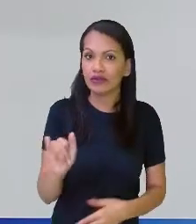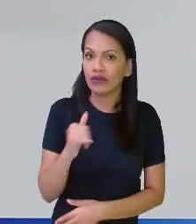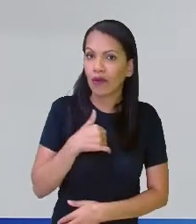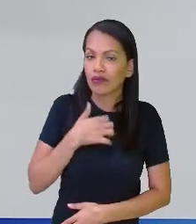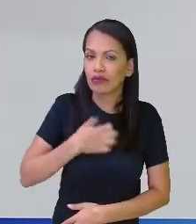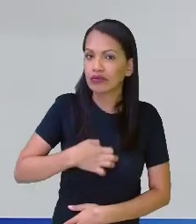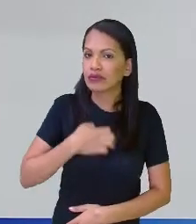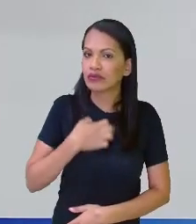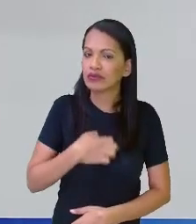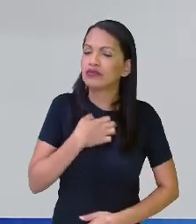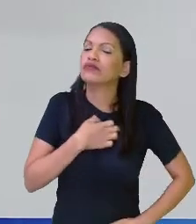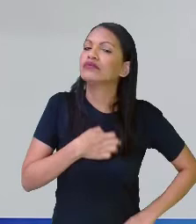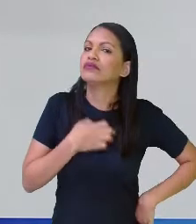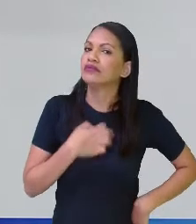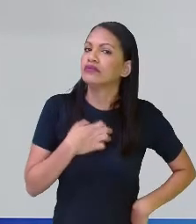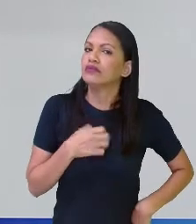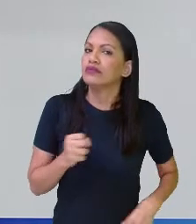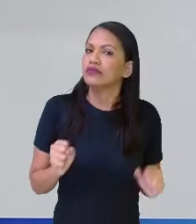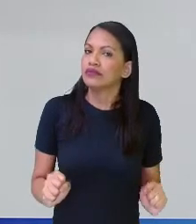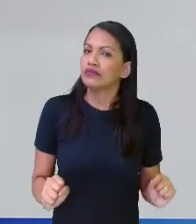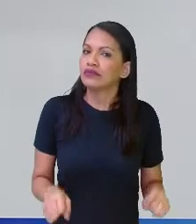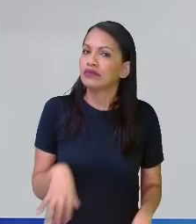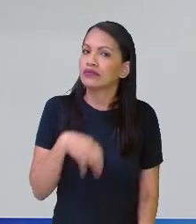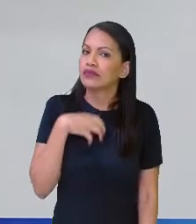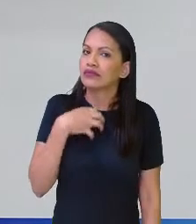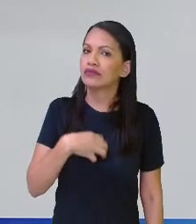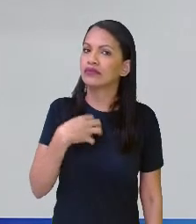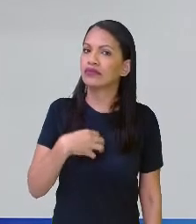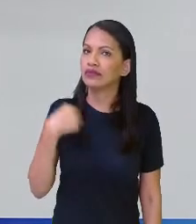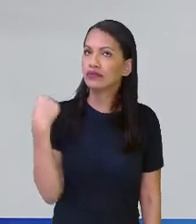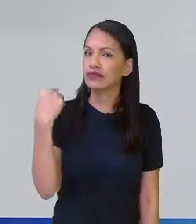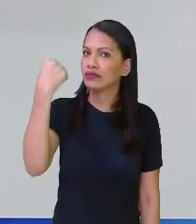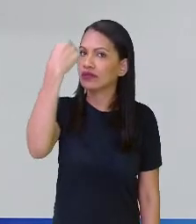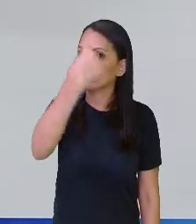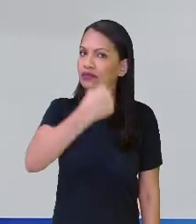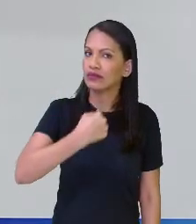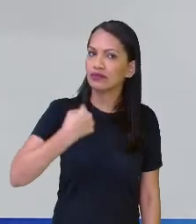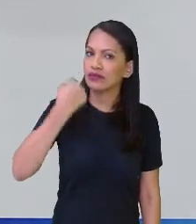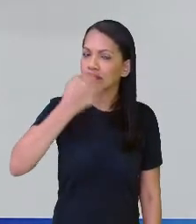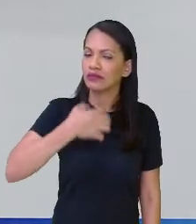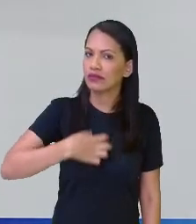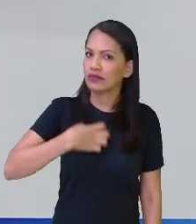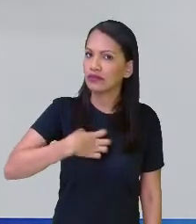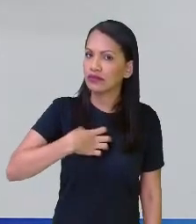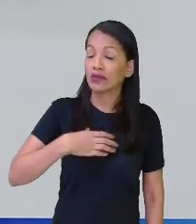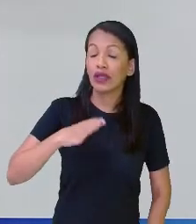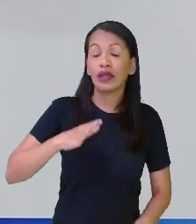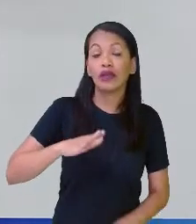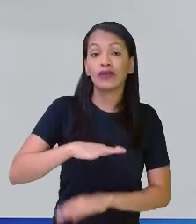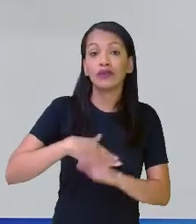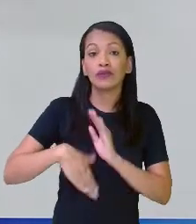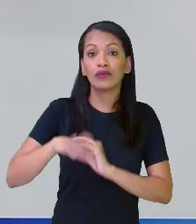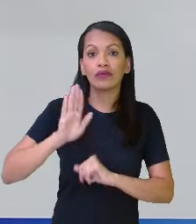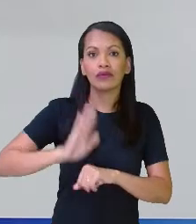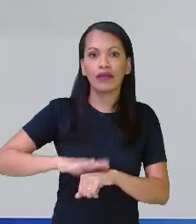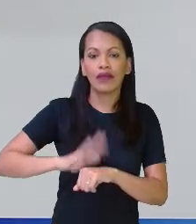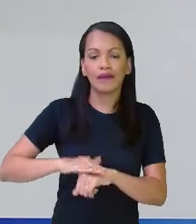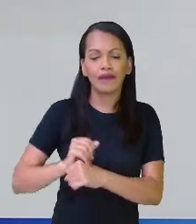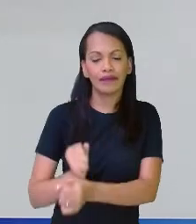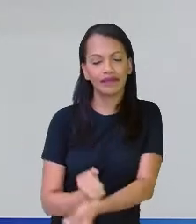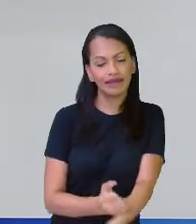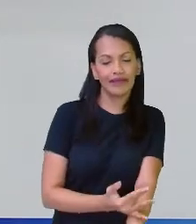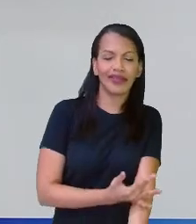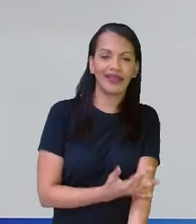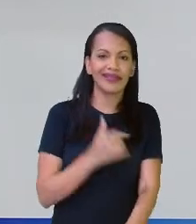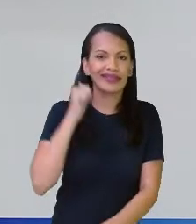fico todo tenso, todo duro, fica assim apontando o dedo. Tudo depende da emoção que o ator ou que